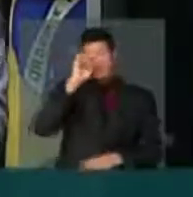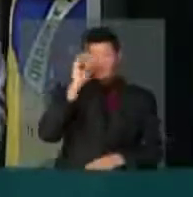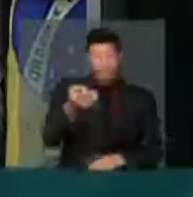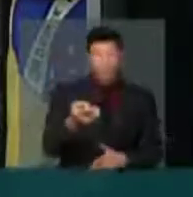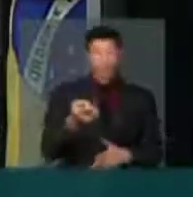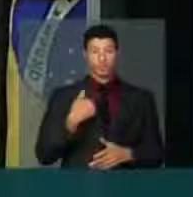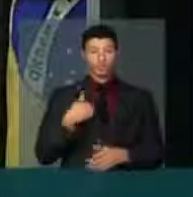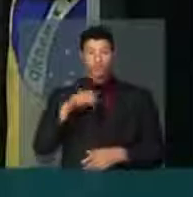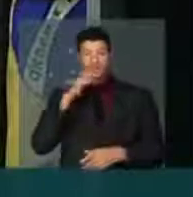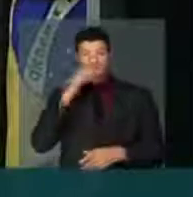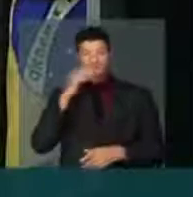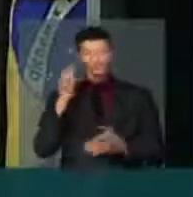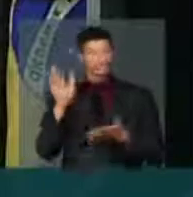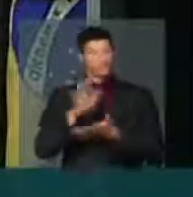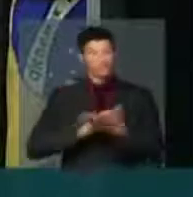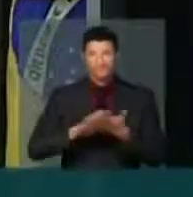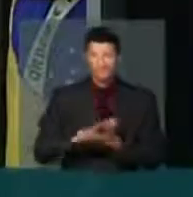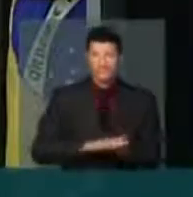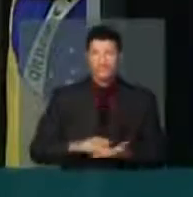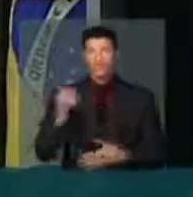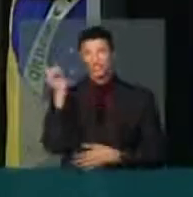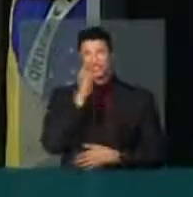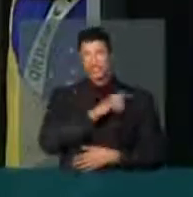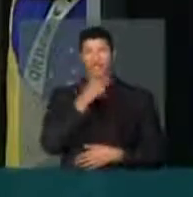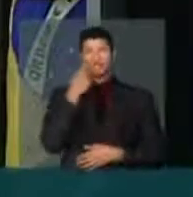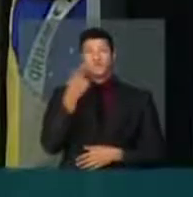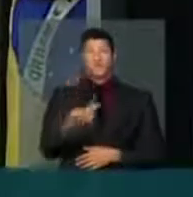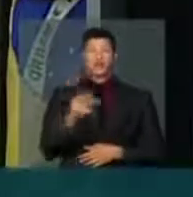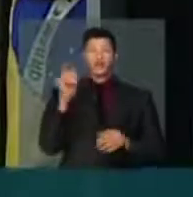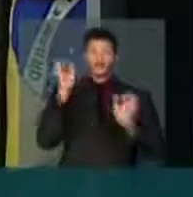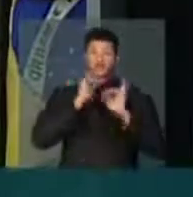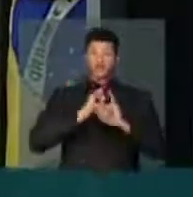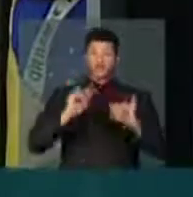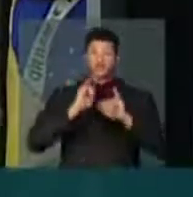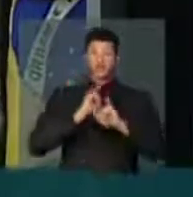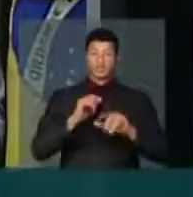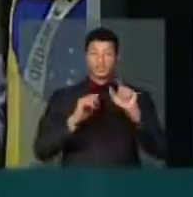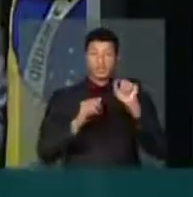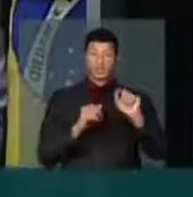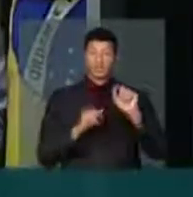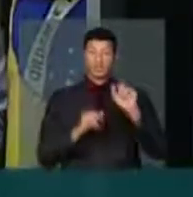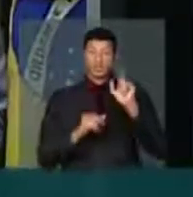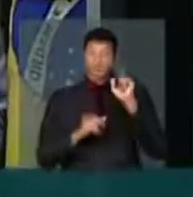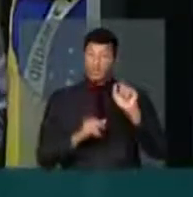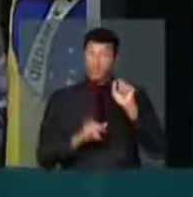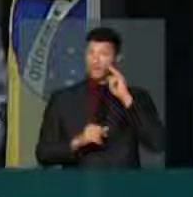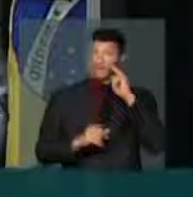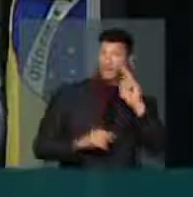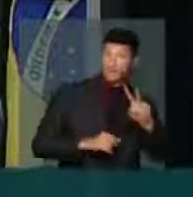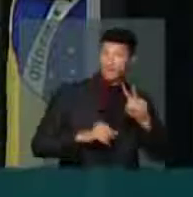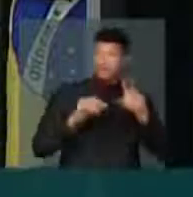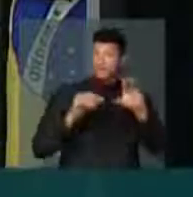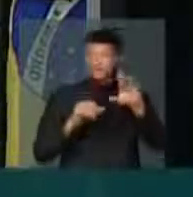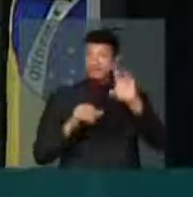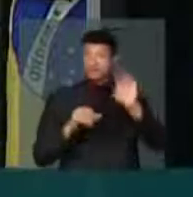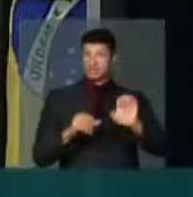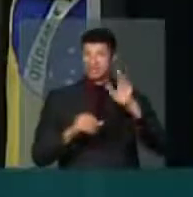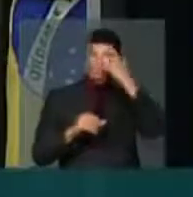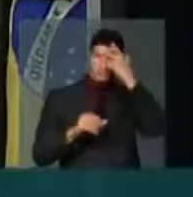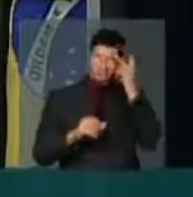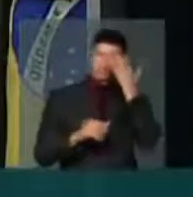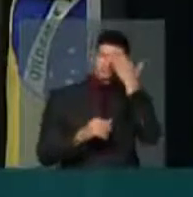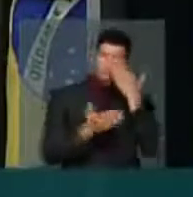Inventou um infeliz personagem para dizer que quem via a crise era